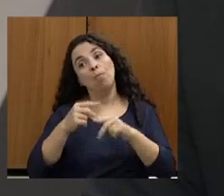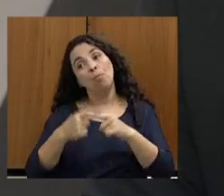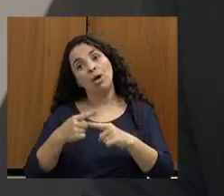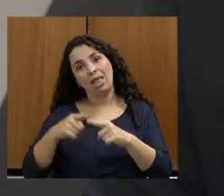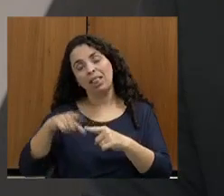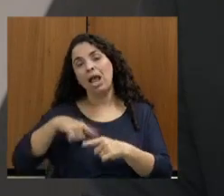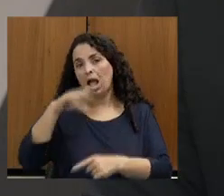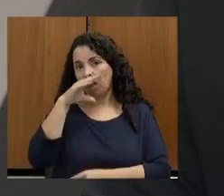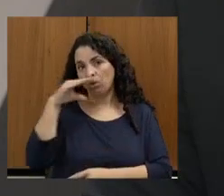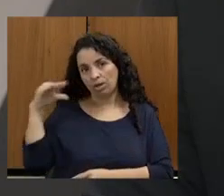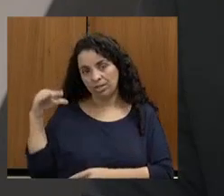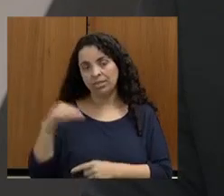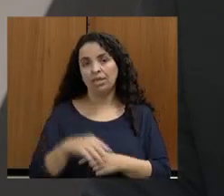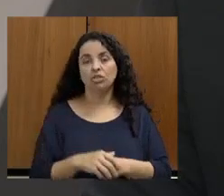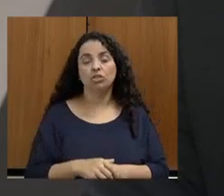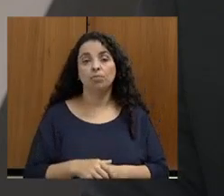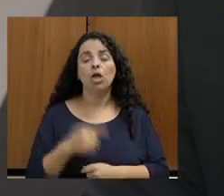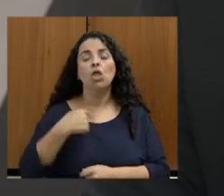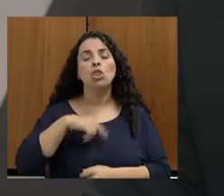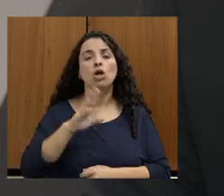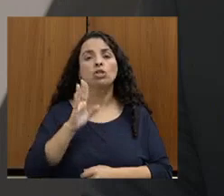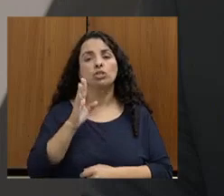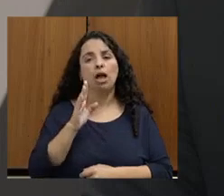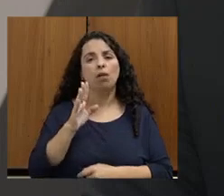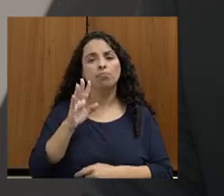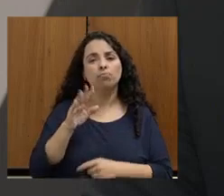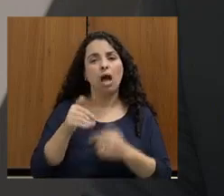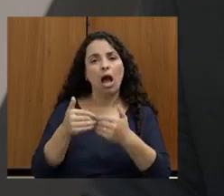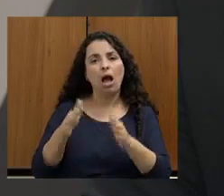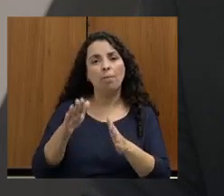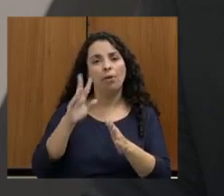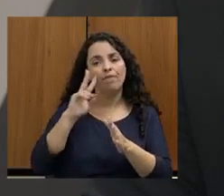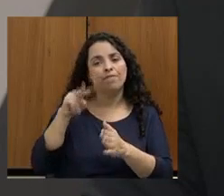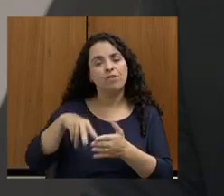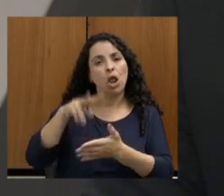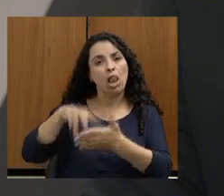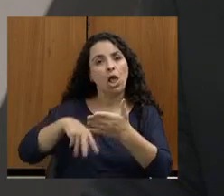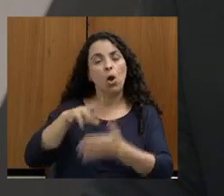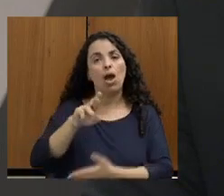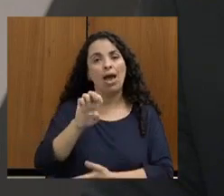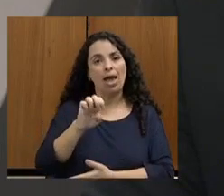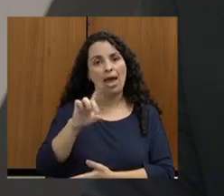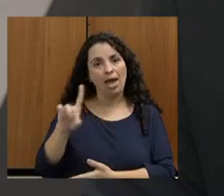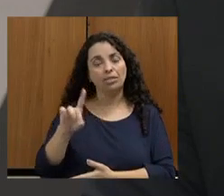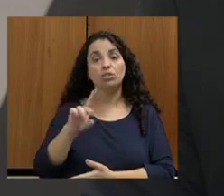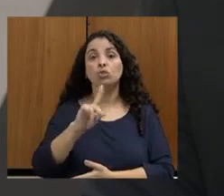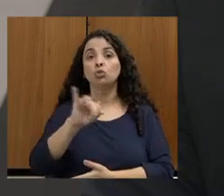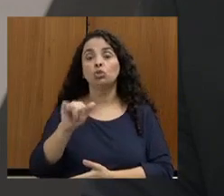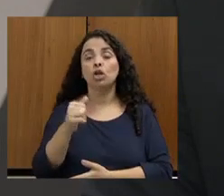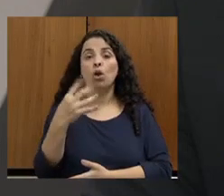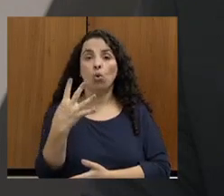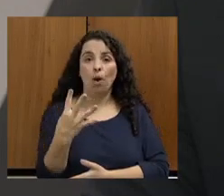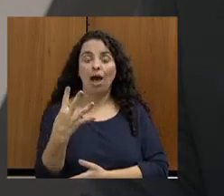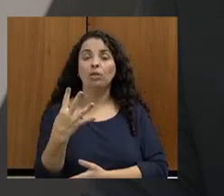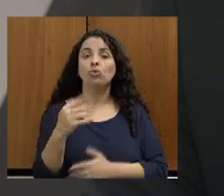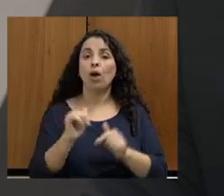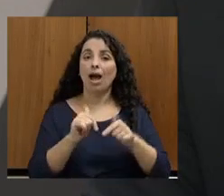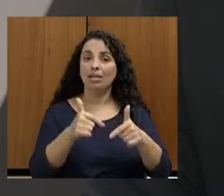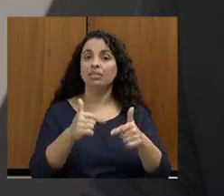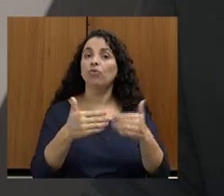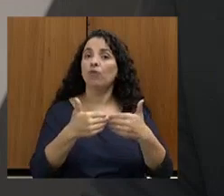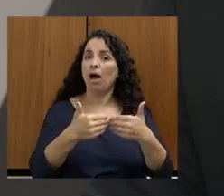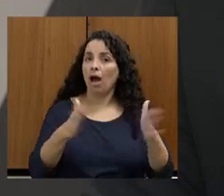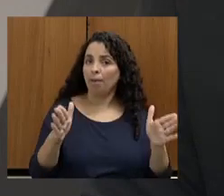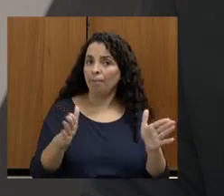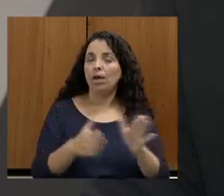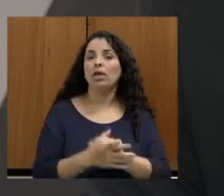Tivemos conhecimento do REDES no dia quatro, e no dia quatro mesmo o procedimento foi instaurado. Eu vou passar a fala para o meu